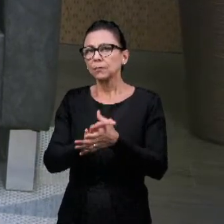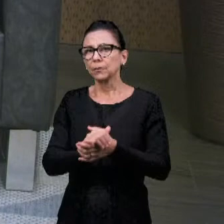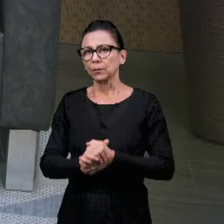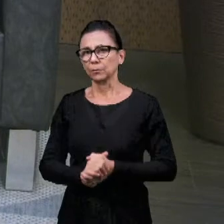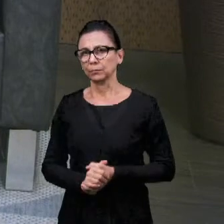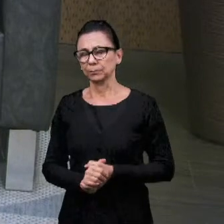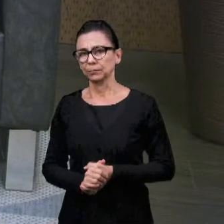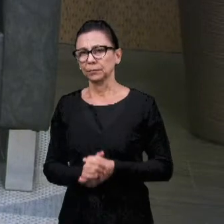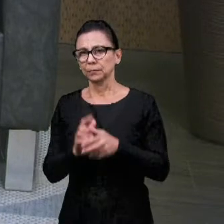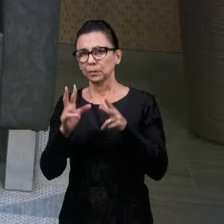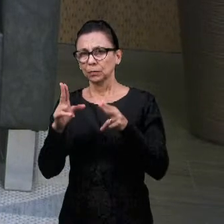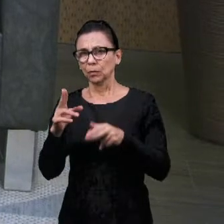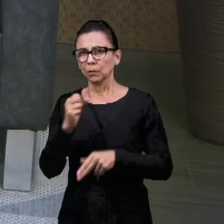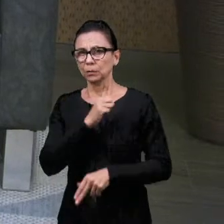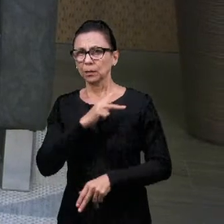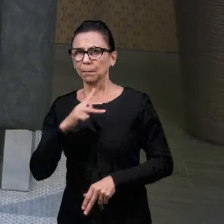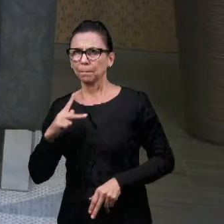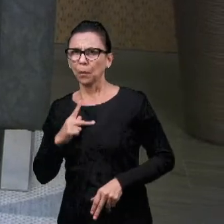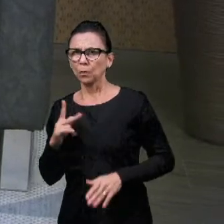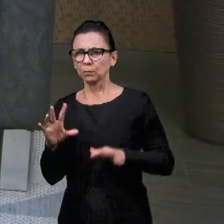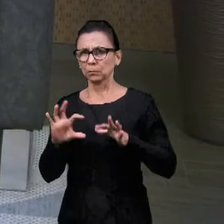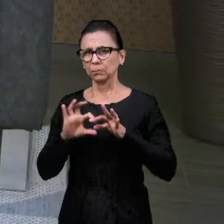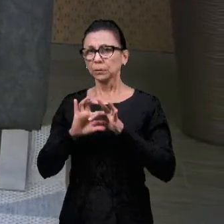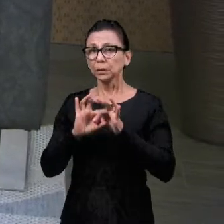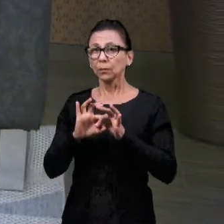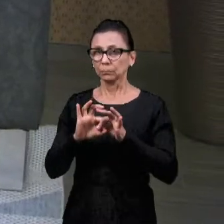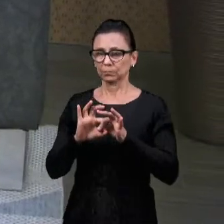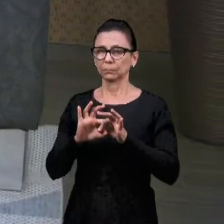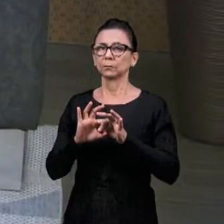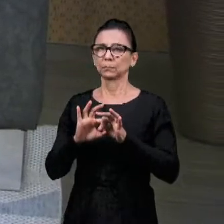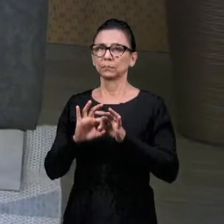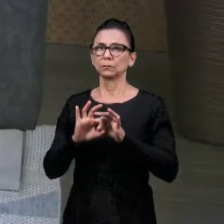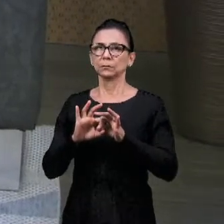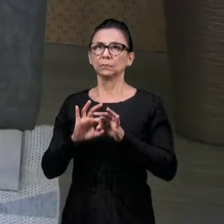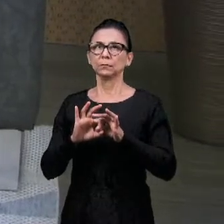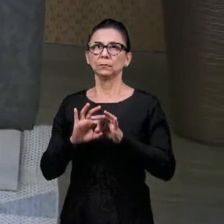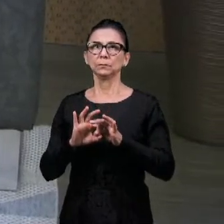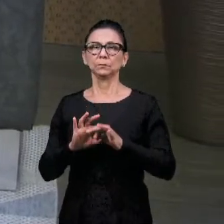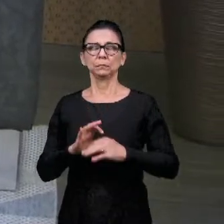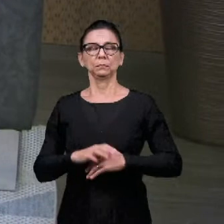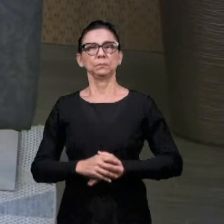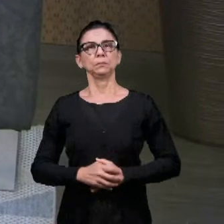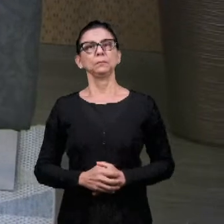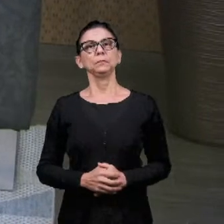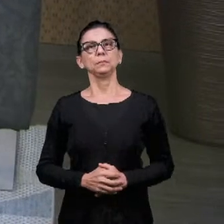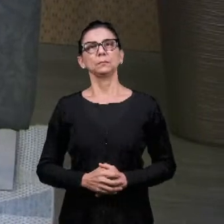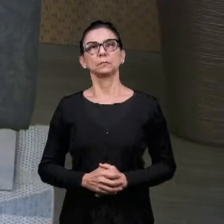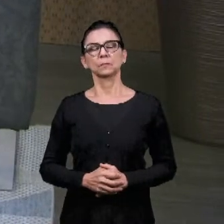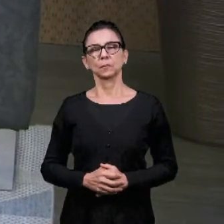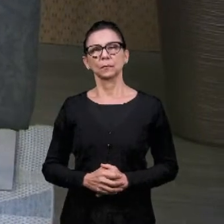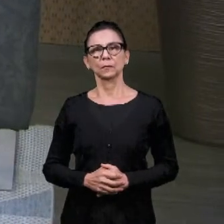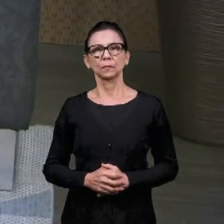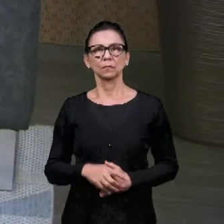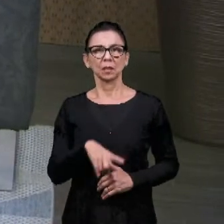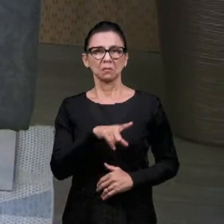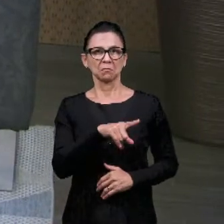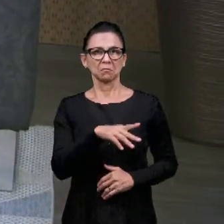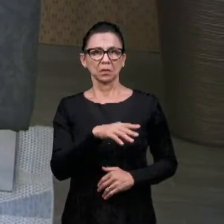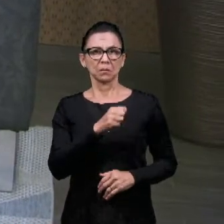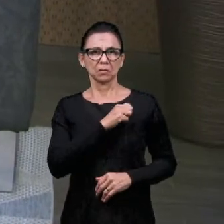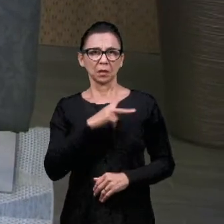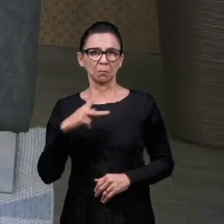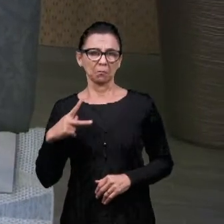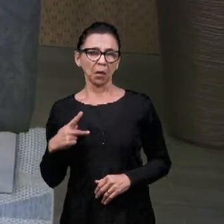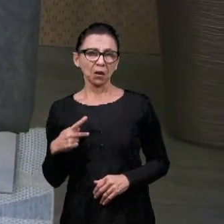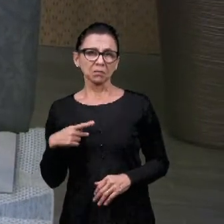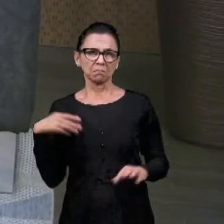estavam, em cultuar. Exatamente. Eles sabiam de uma coisa: podiam estar feridos, machucados, porque tinham